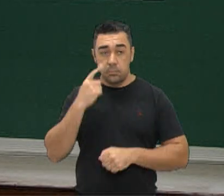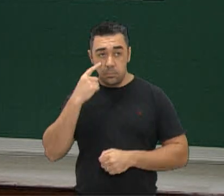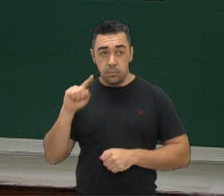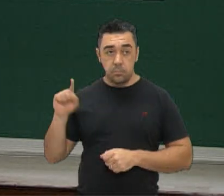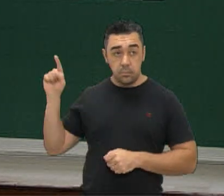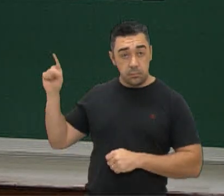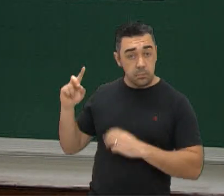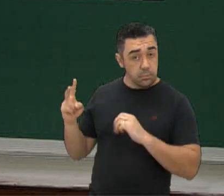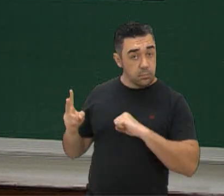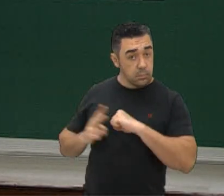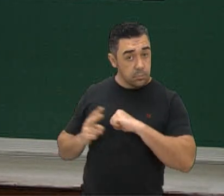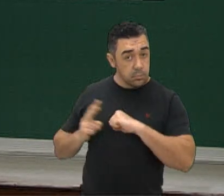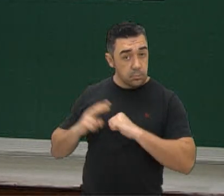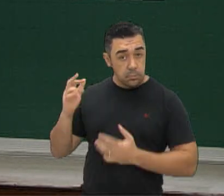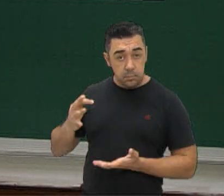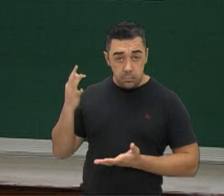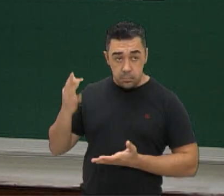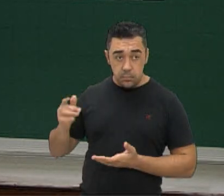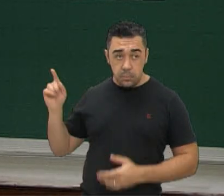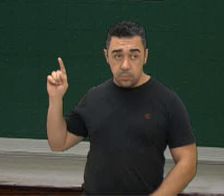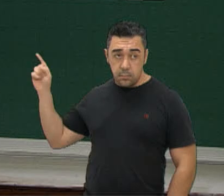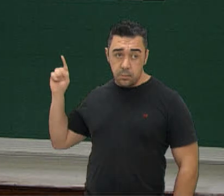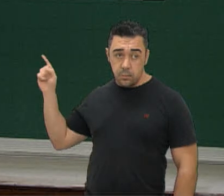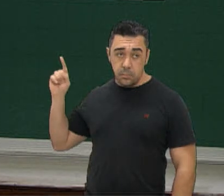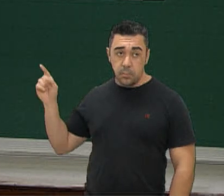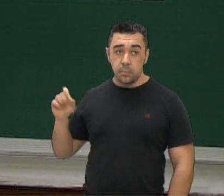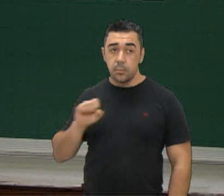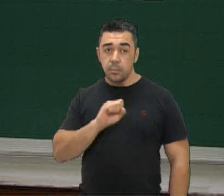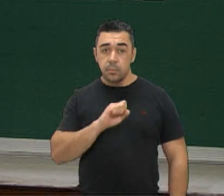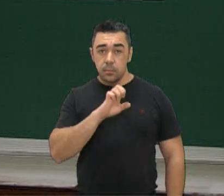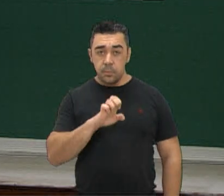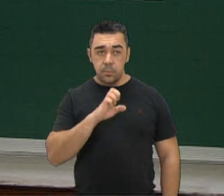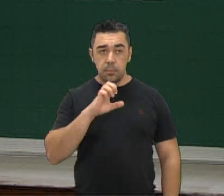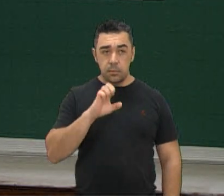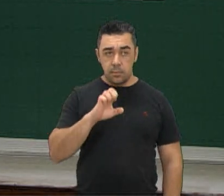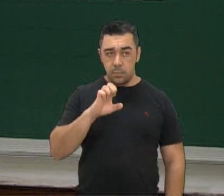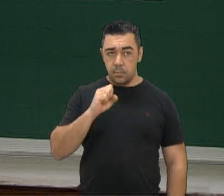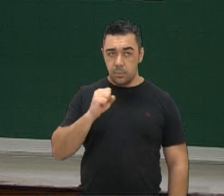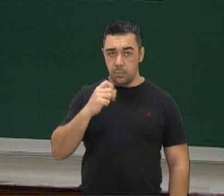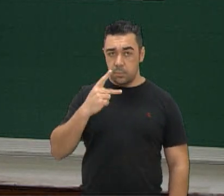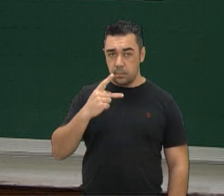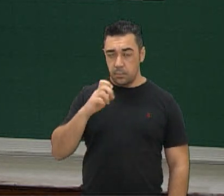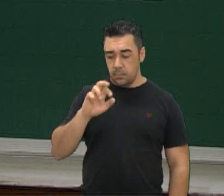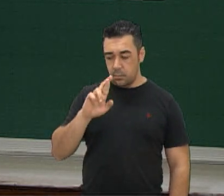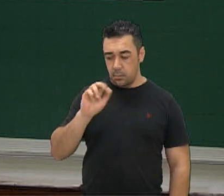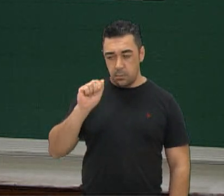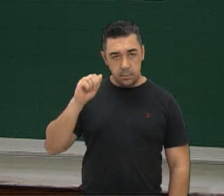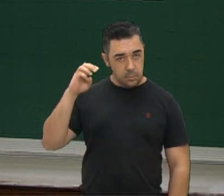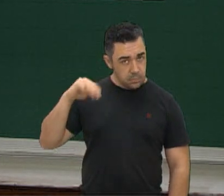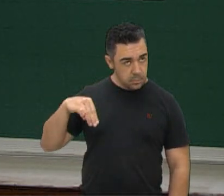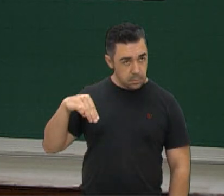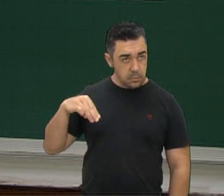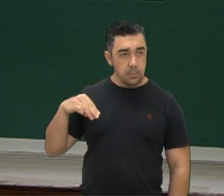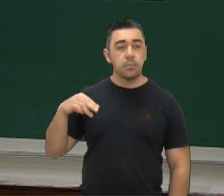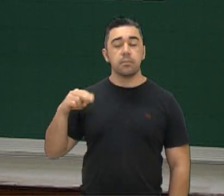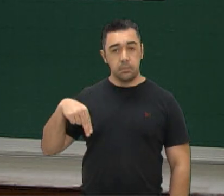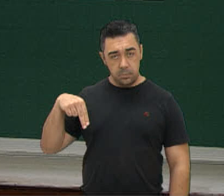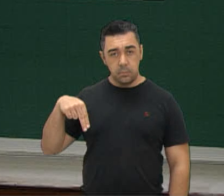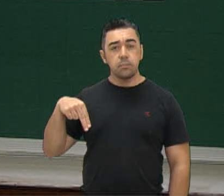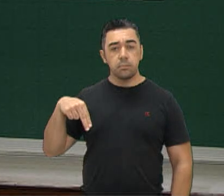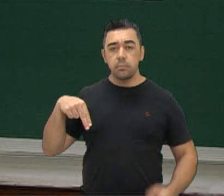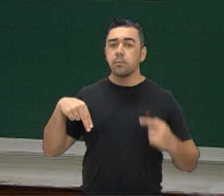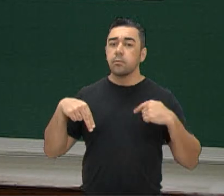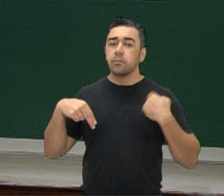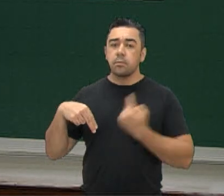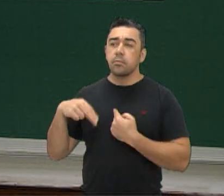que representa futuro nesse trechinho é o verbo esperar-se, se esperam, né? Então, nós